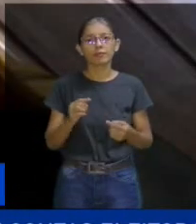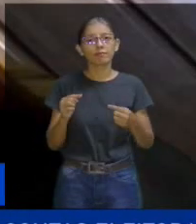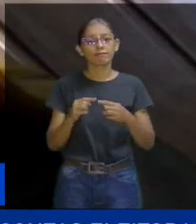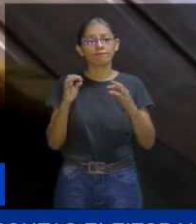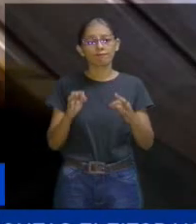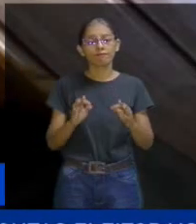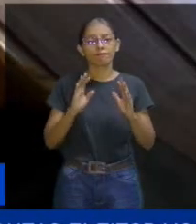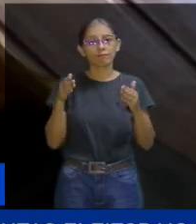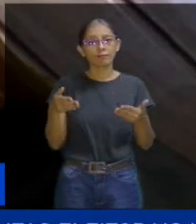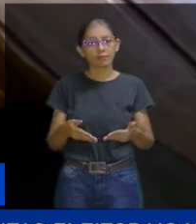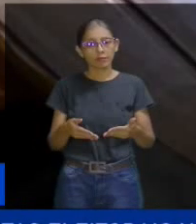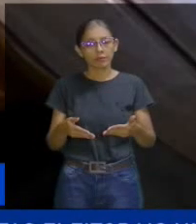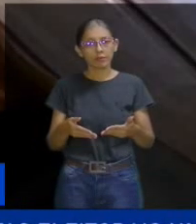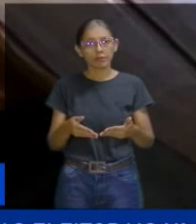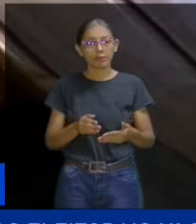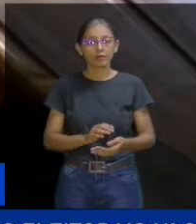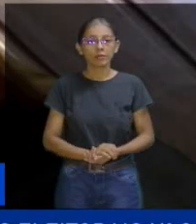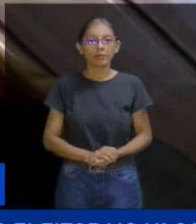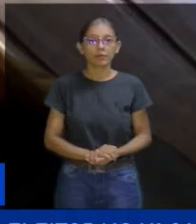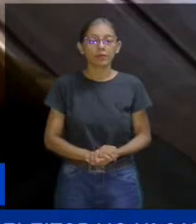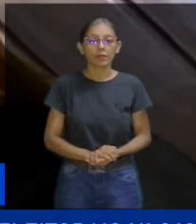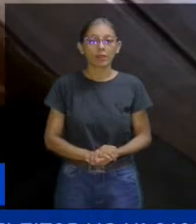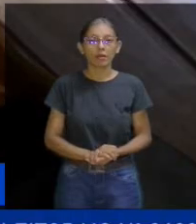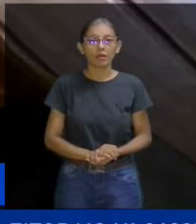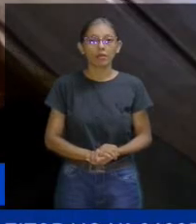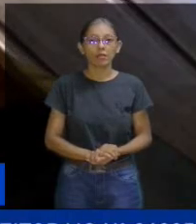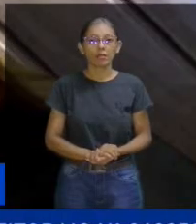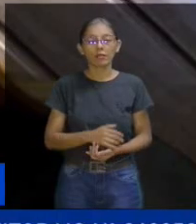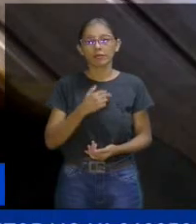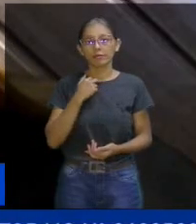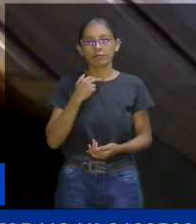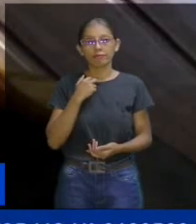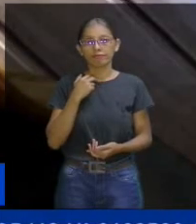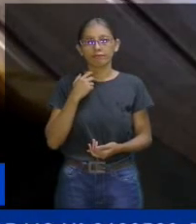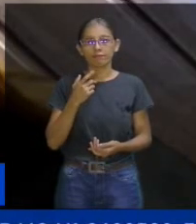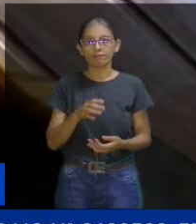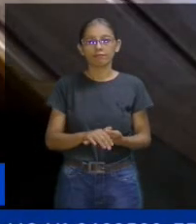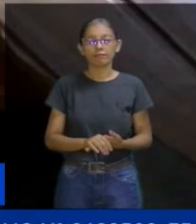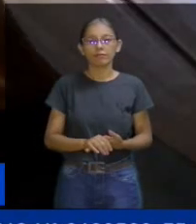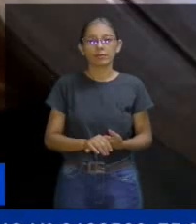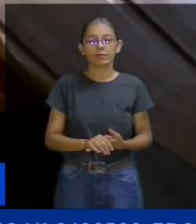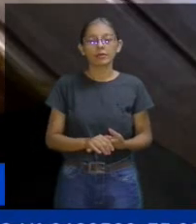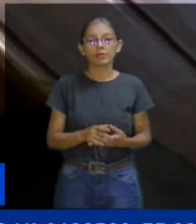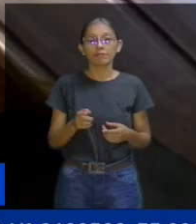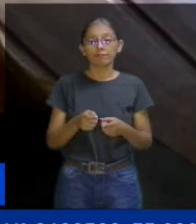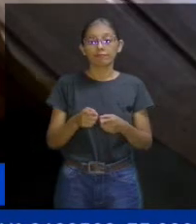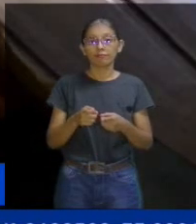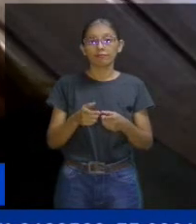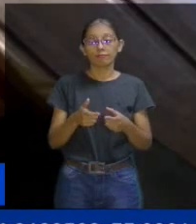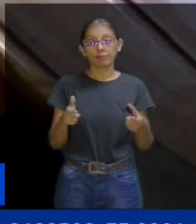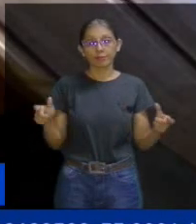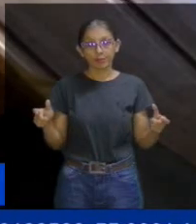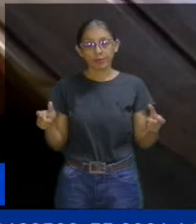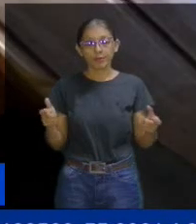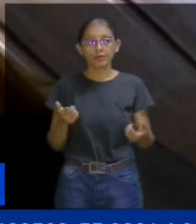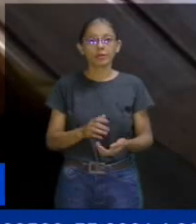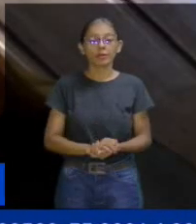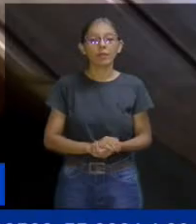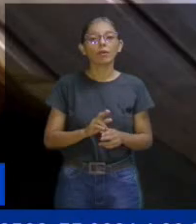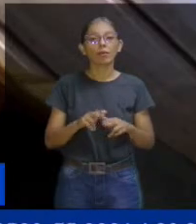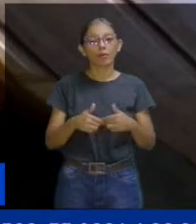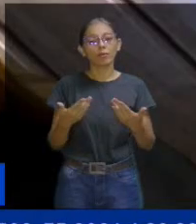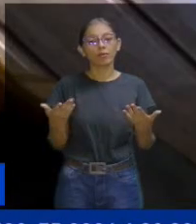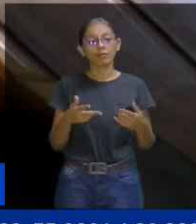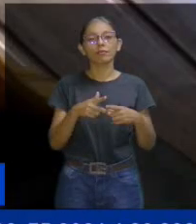maneira restritiva, não cabendo ao julgador ampliar uma limitação de direito. Então, desta feita, merece reparo a